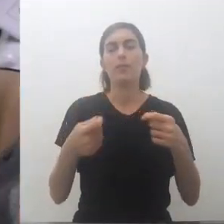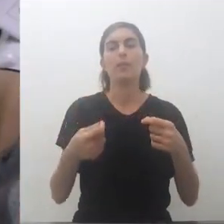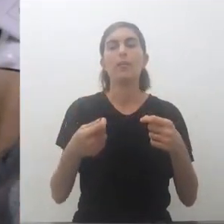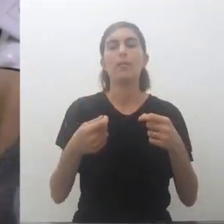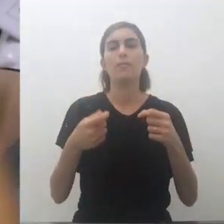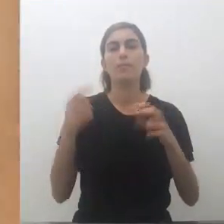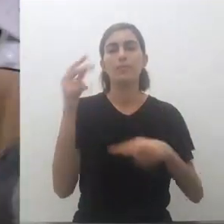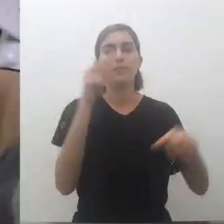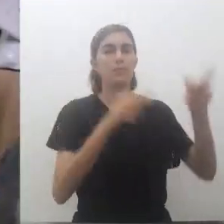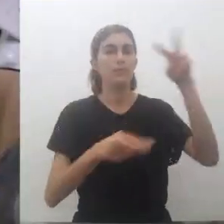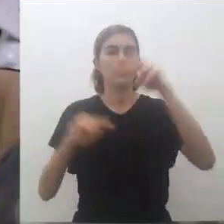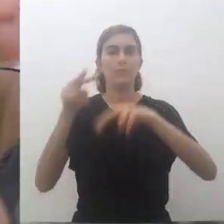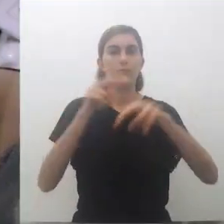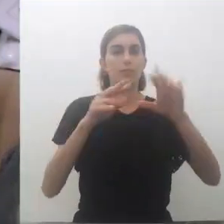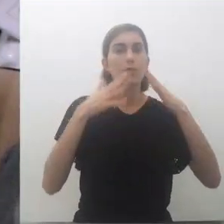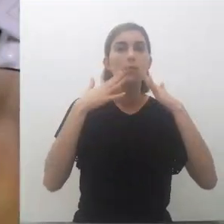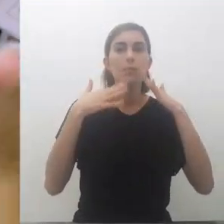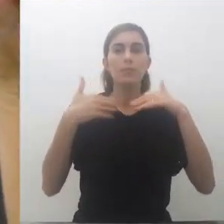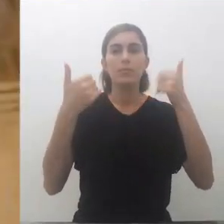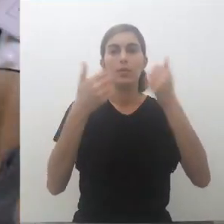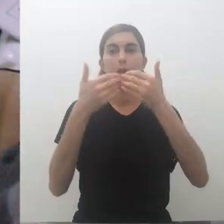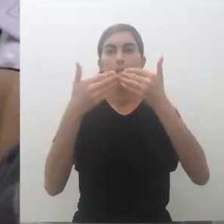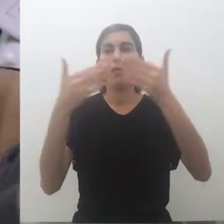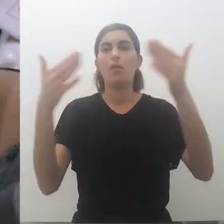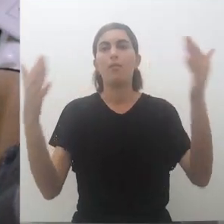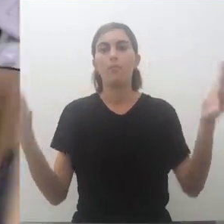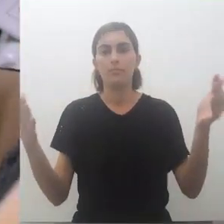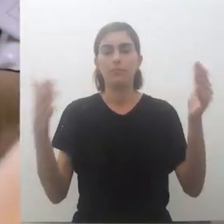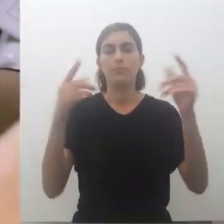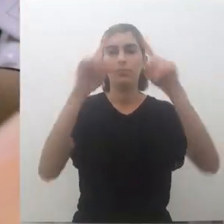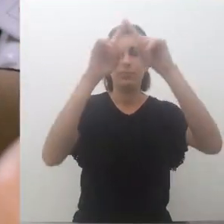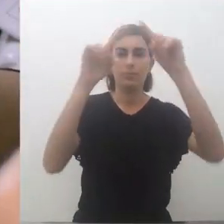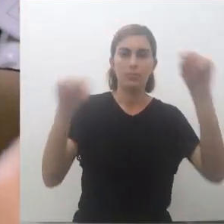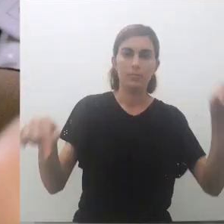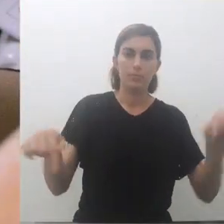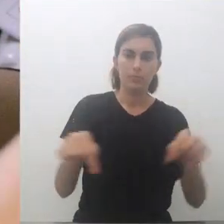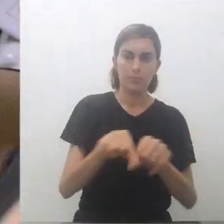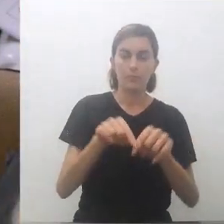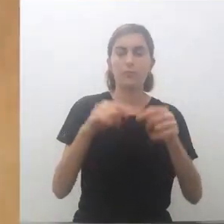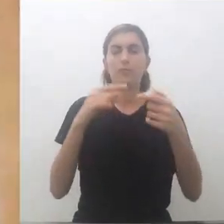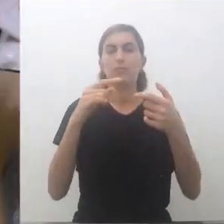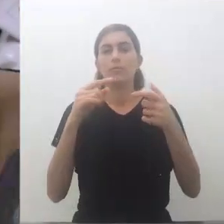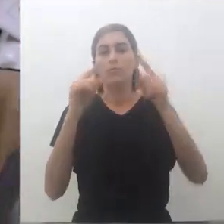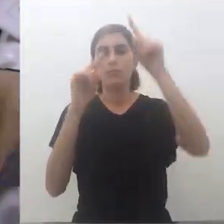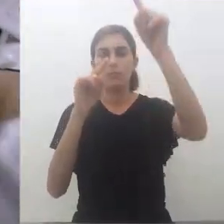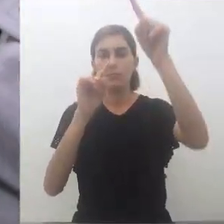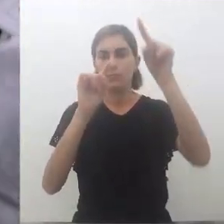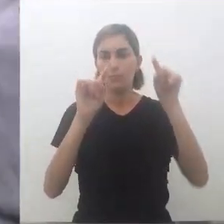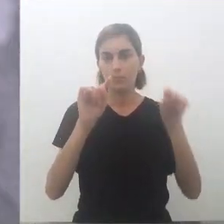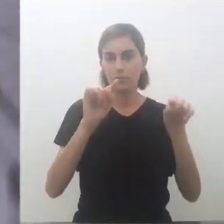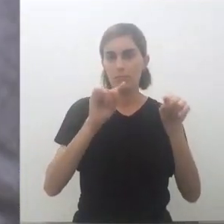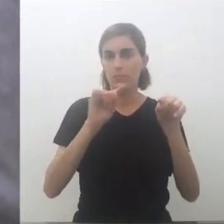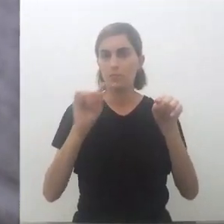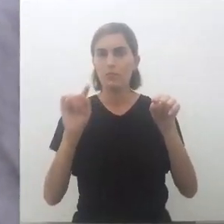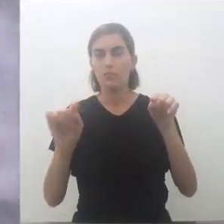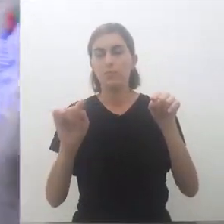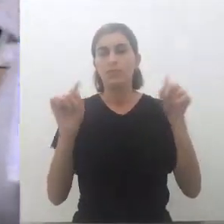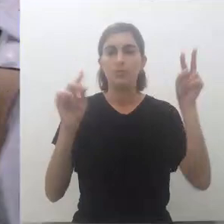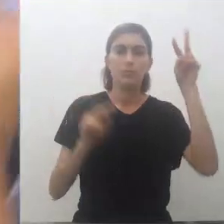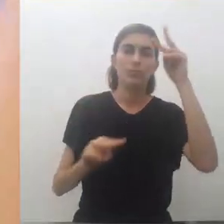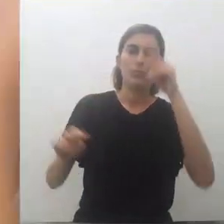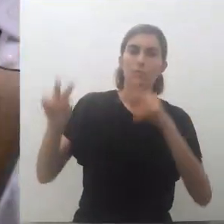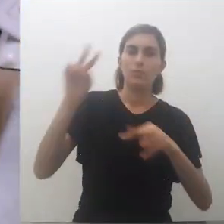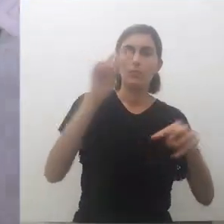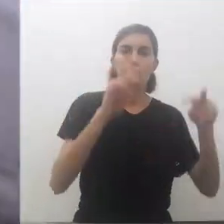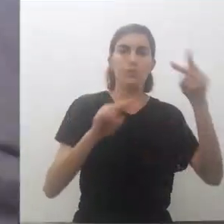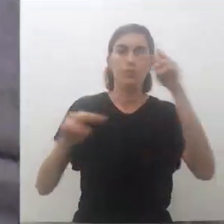visão mais ampla, abre, até porque o triângulo, pelas suas vértices, direciona o nosso olhar